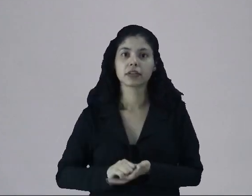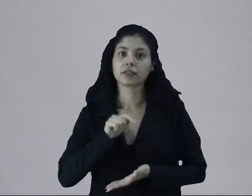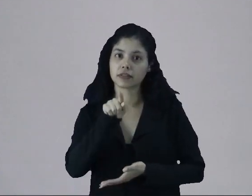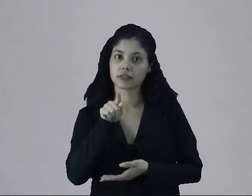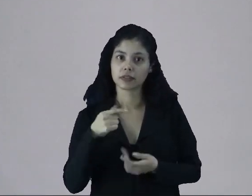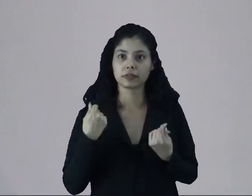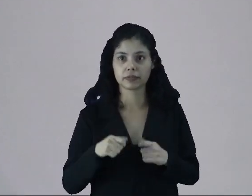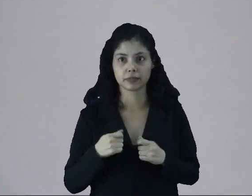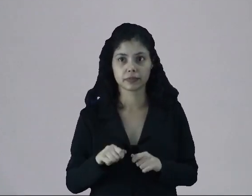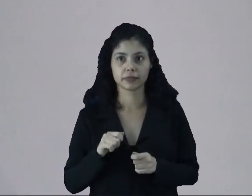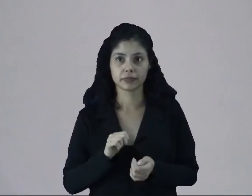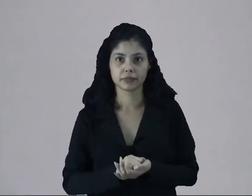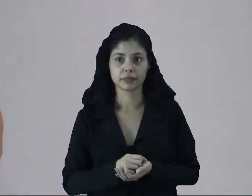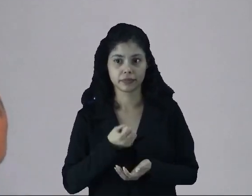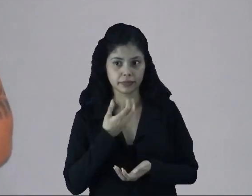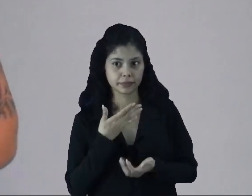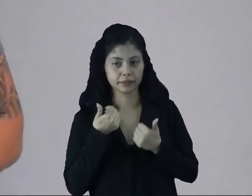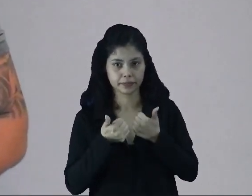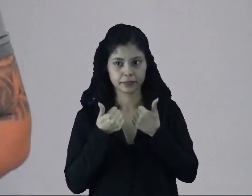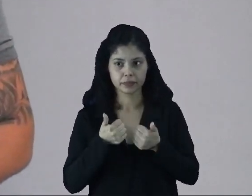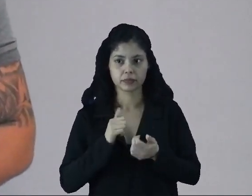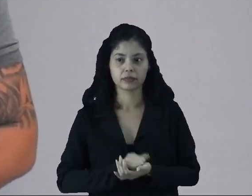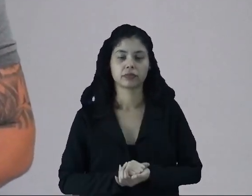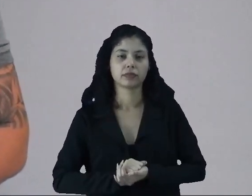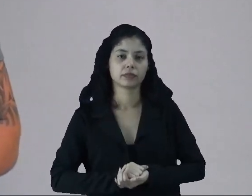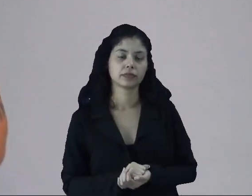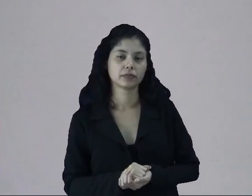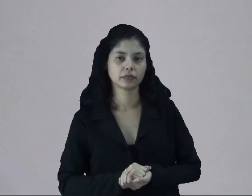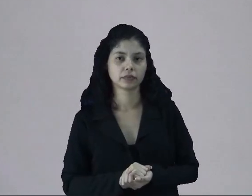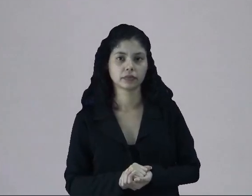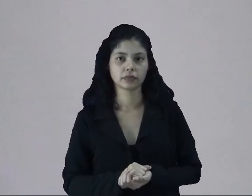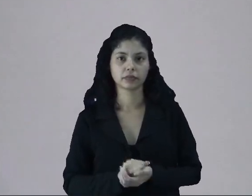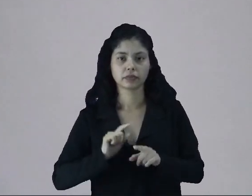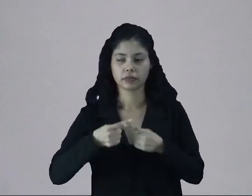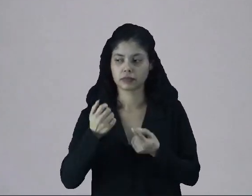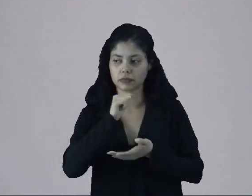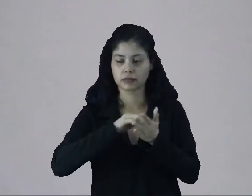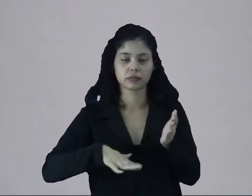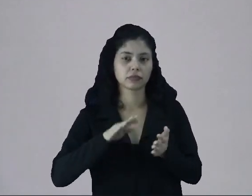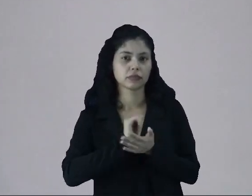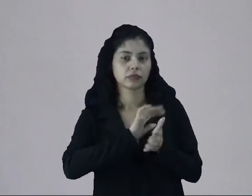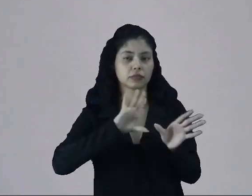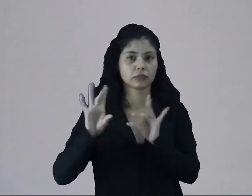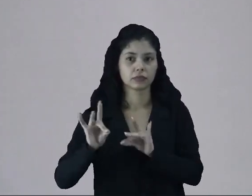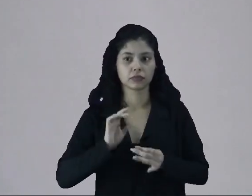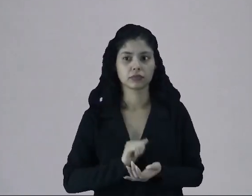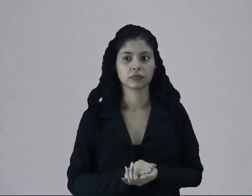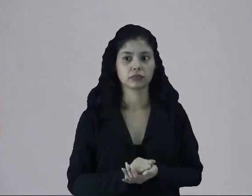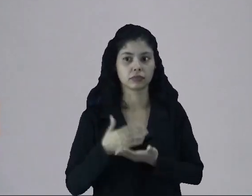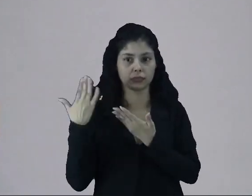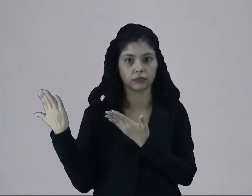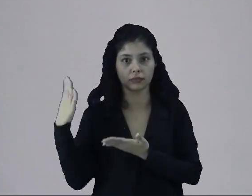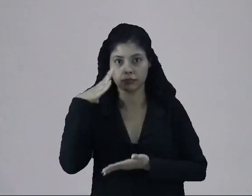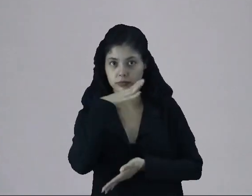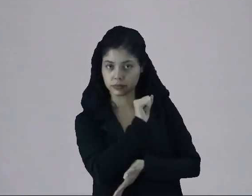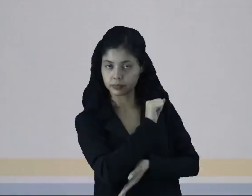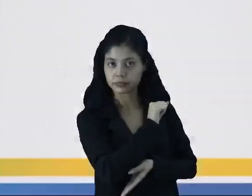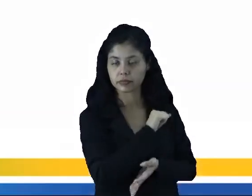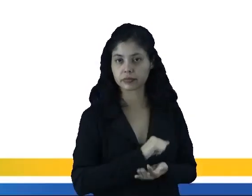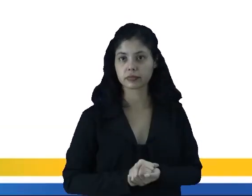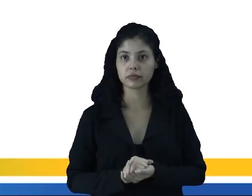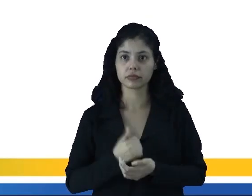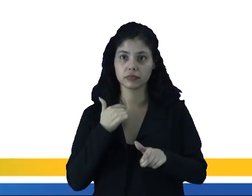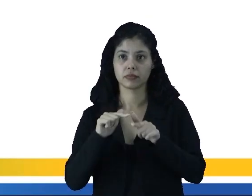você ia se dar bem, ok? Mais uma questão que eu trago para vocês, essa bem mais rápida,